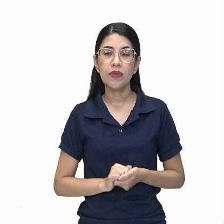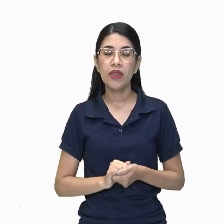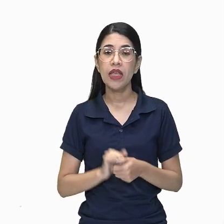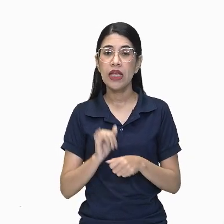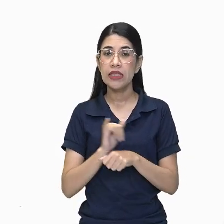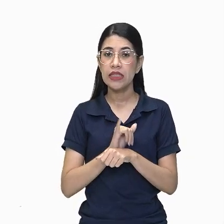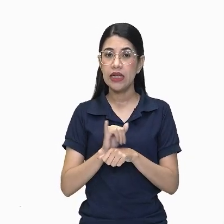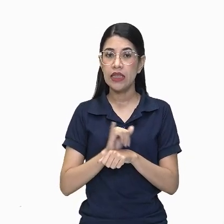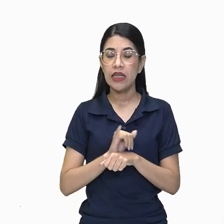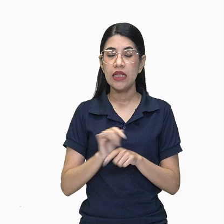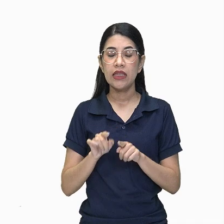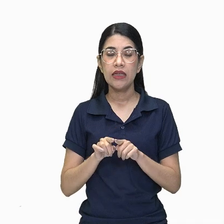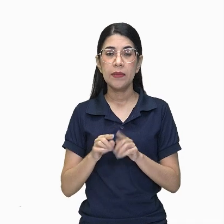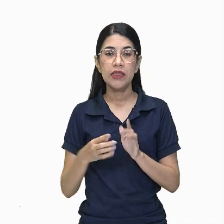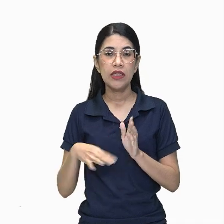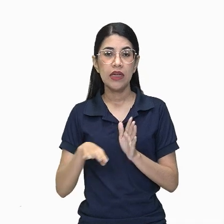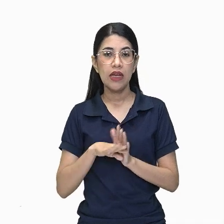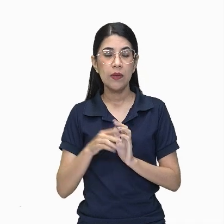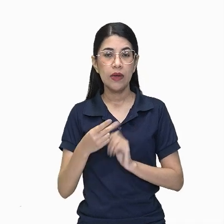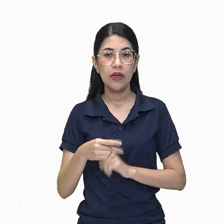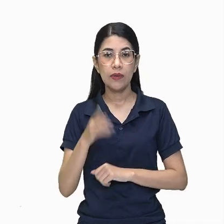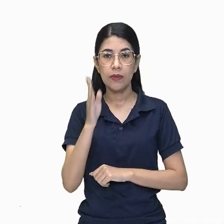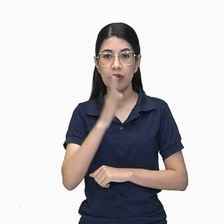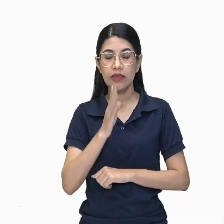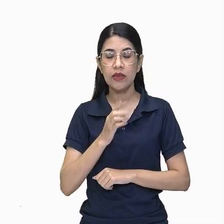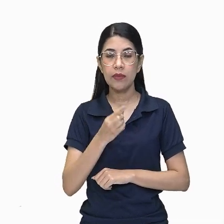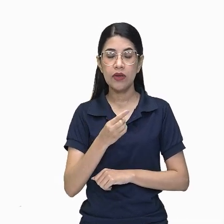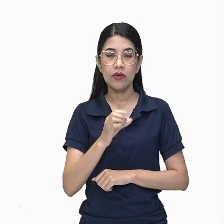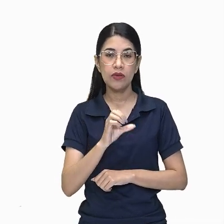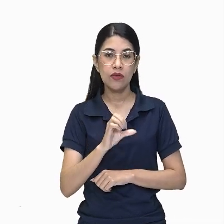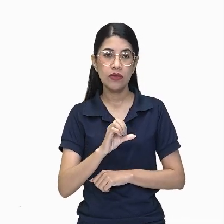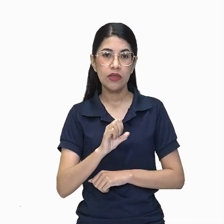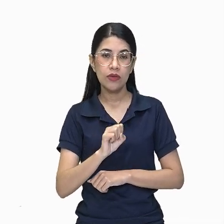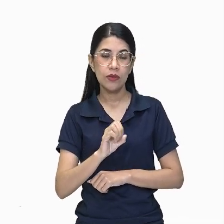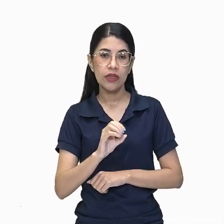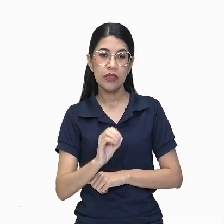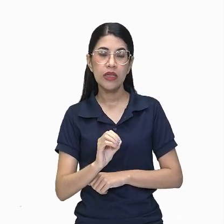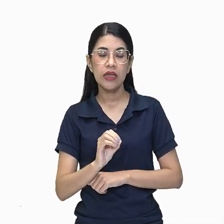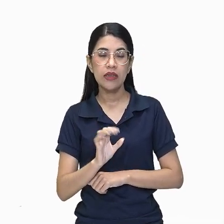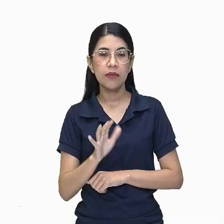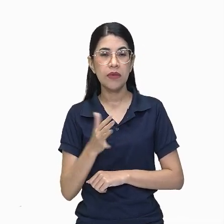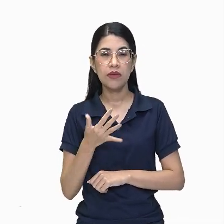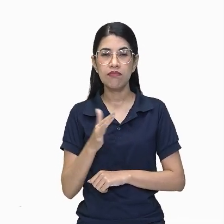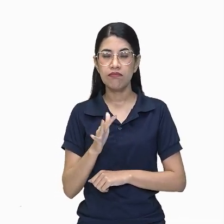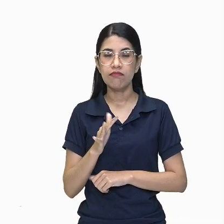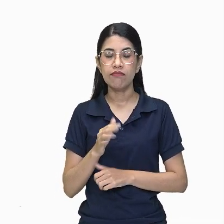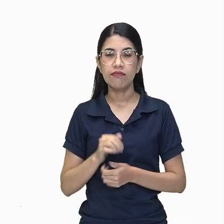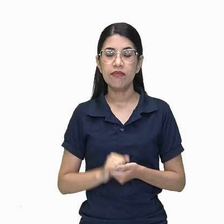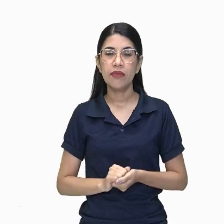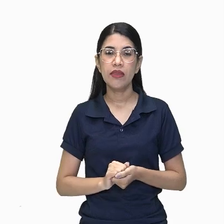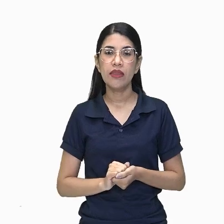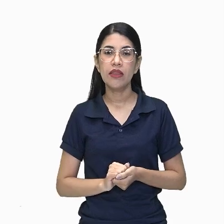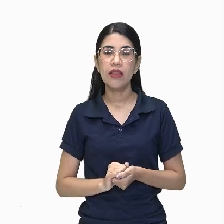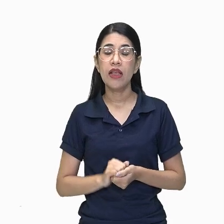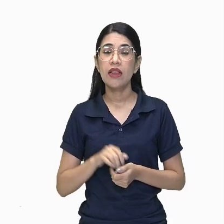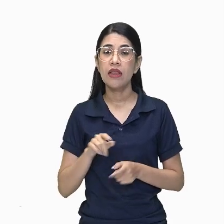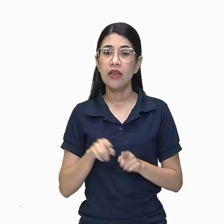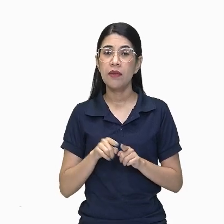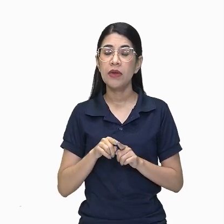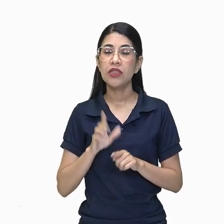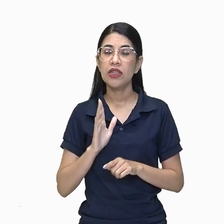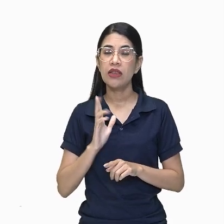métodos chegaram aqui no nosso país lá no ano de 1980 aproximadamente, já sendo